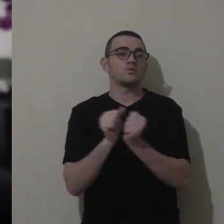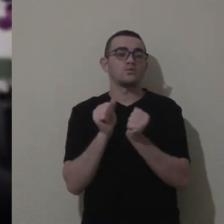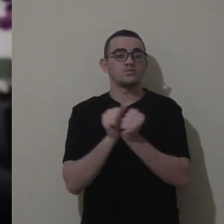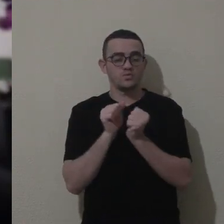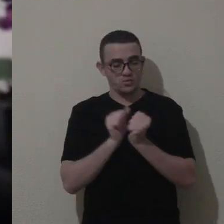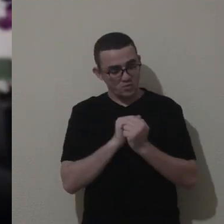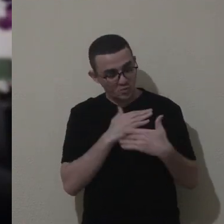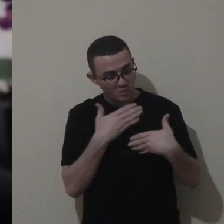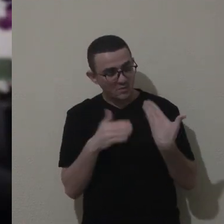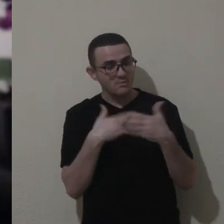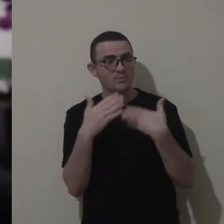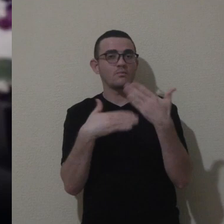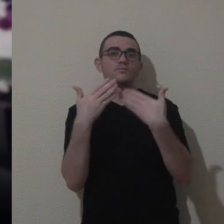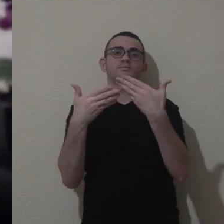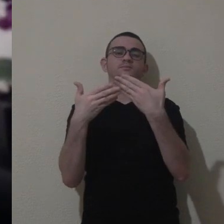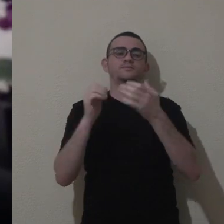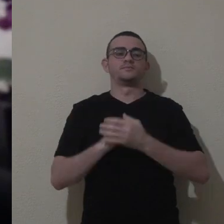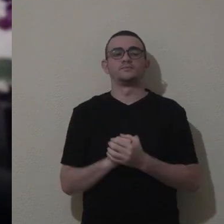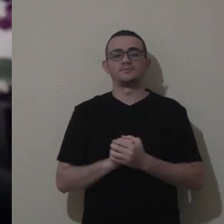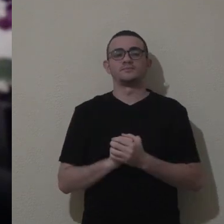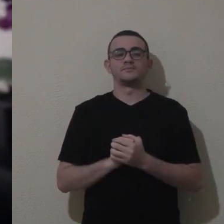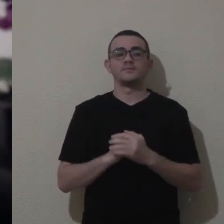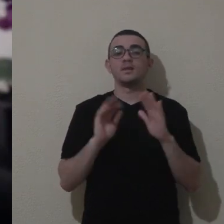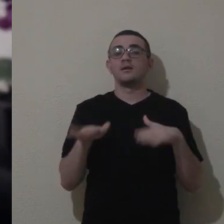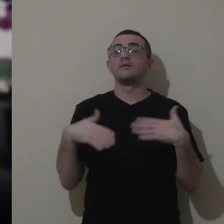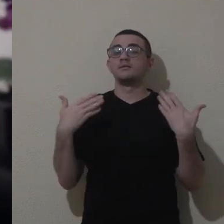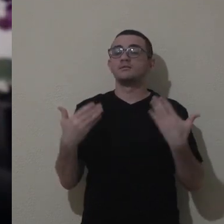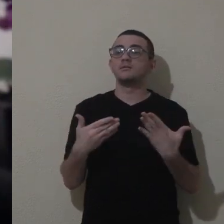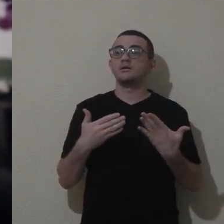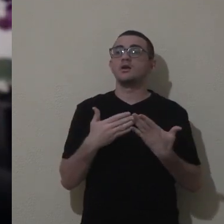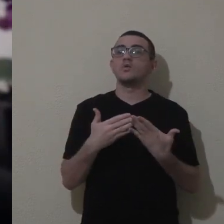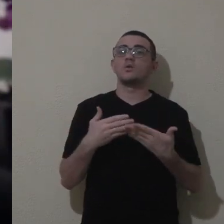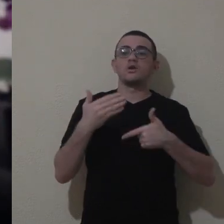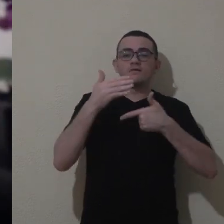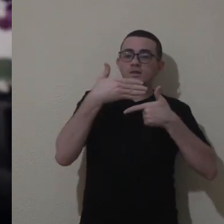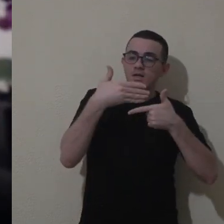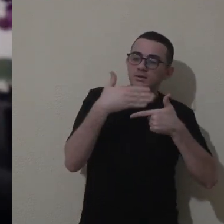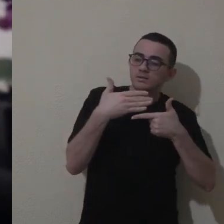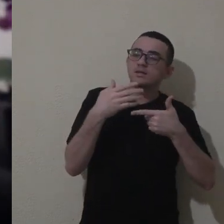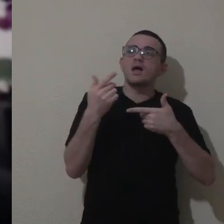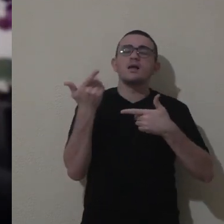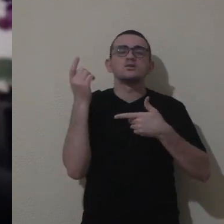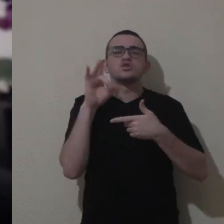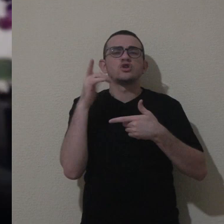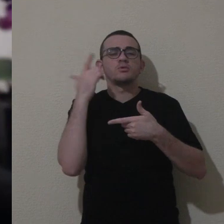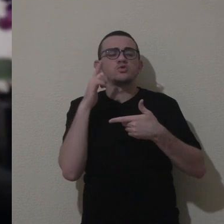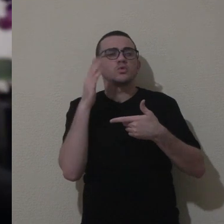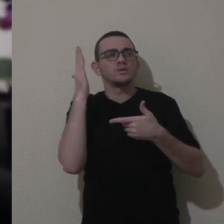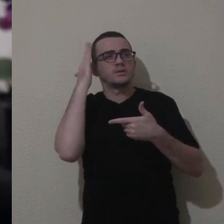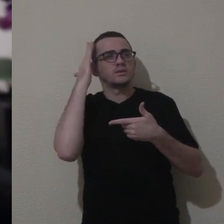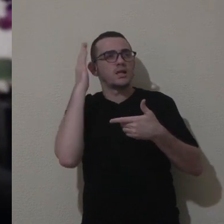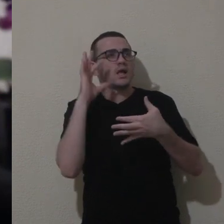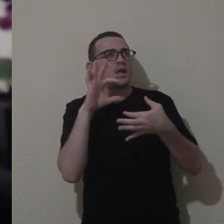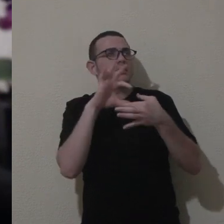envolvem esse processo de desenvolvimento. Então, vamos passar alguns slides só para